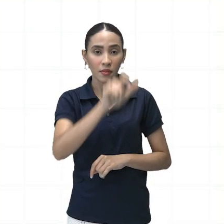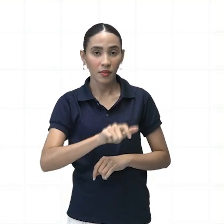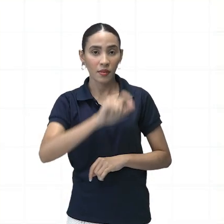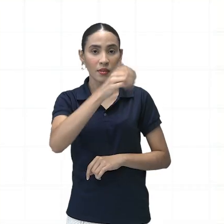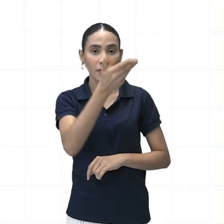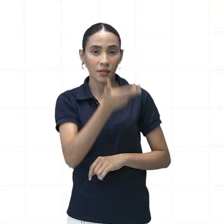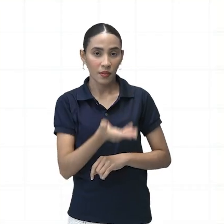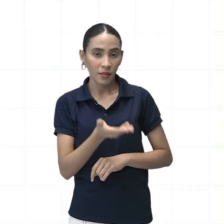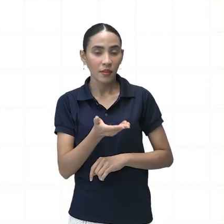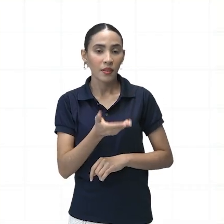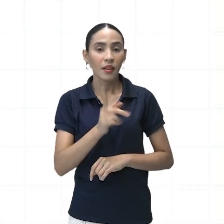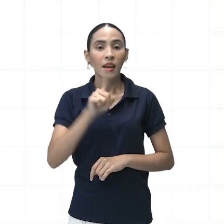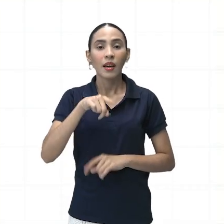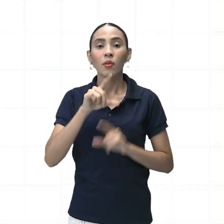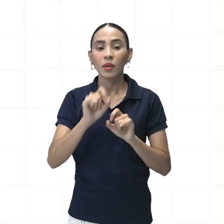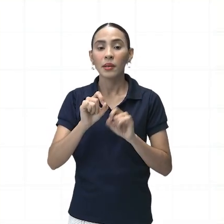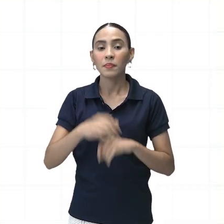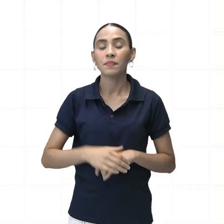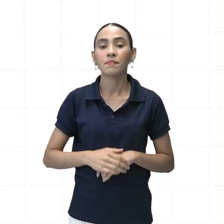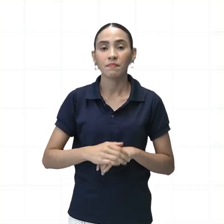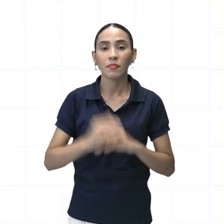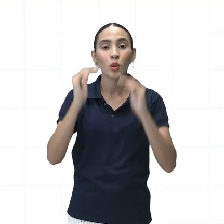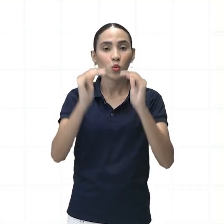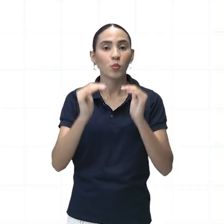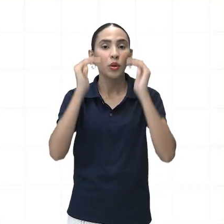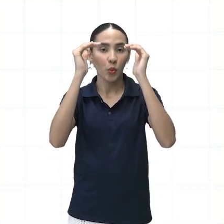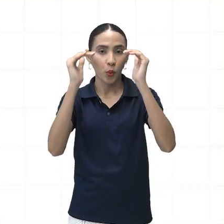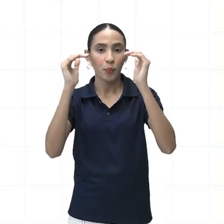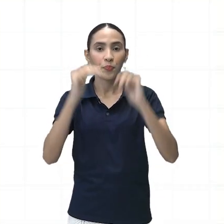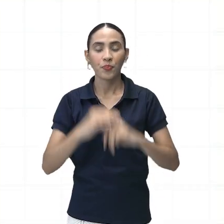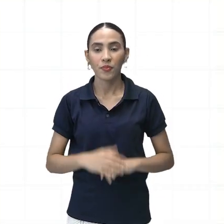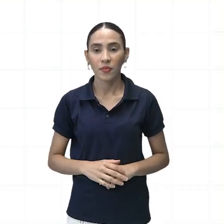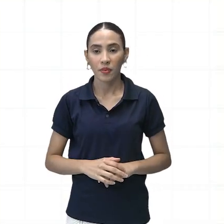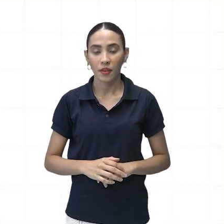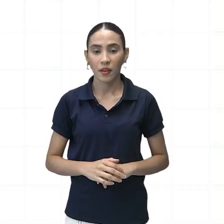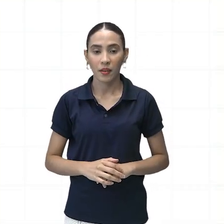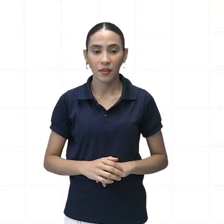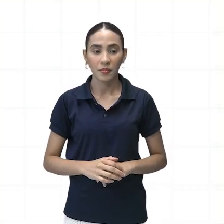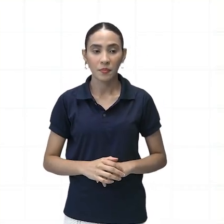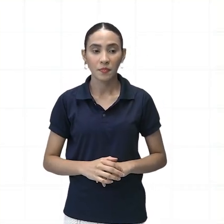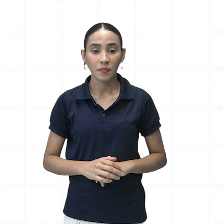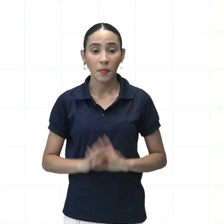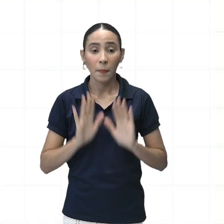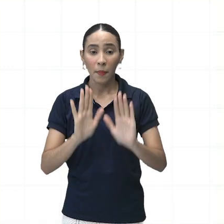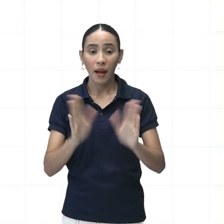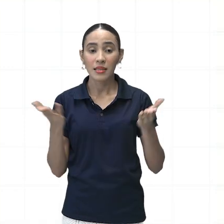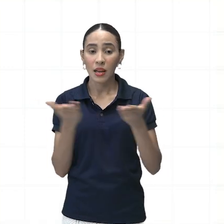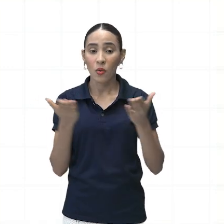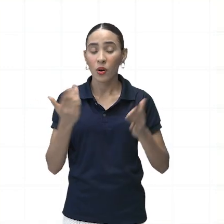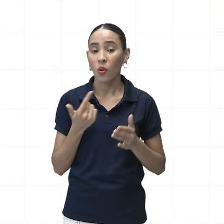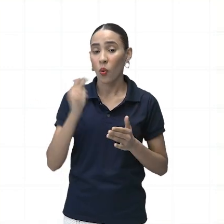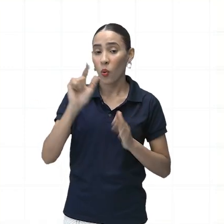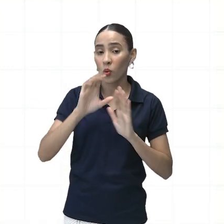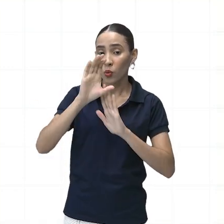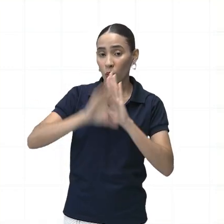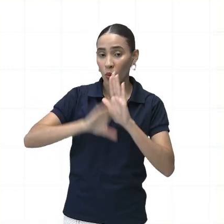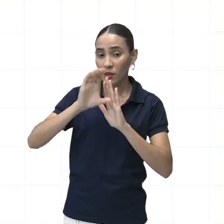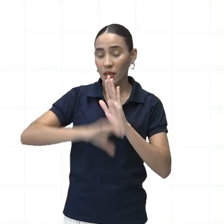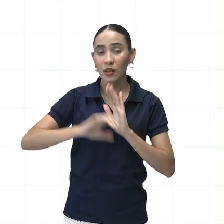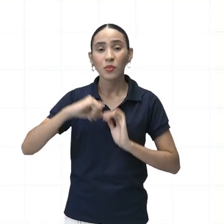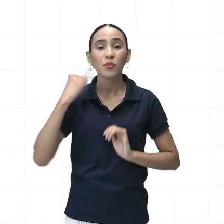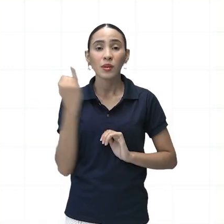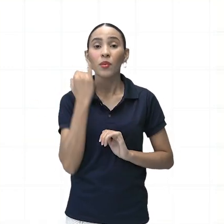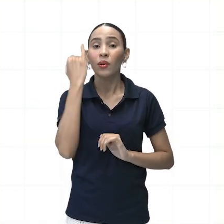Transcendência, que é o quê? Transcendência e além, né? Ok? Agora, uma outra ideia que é